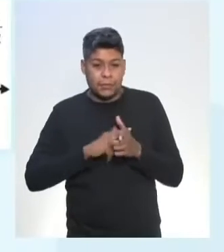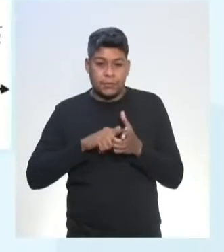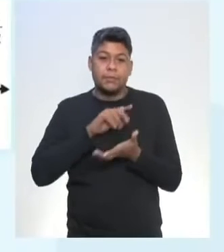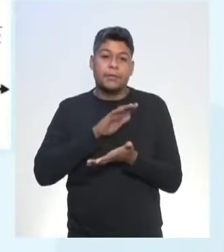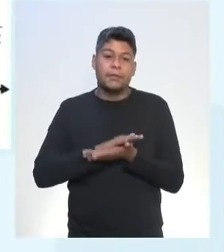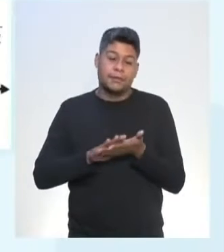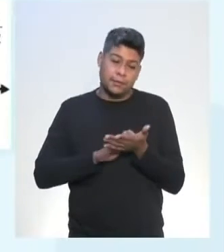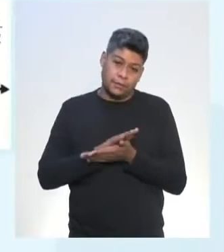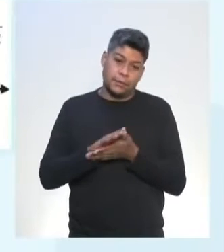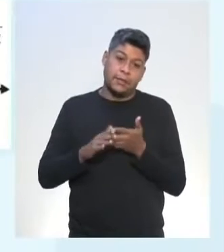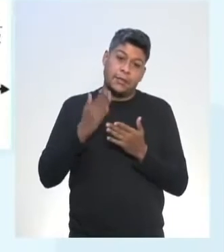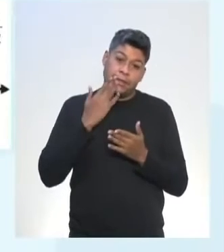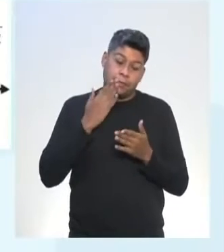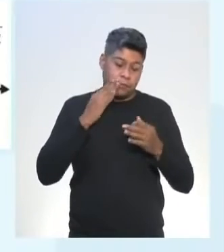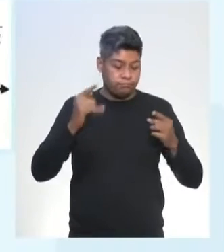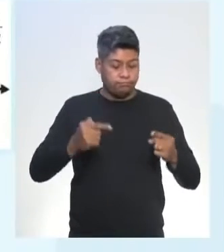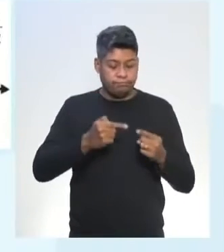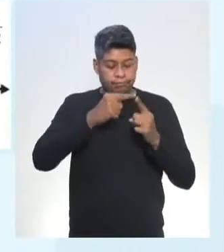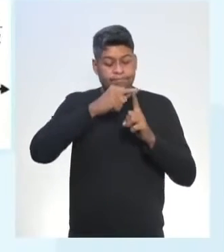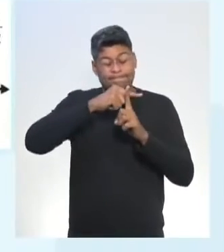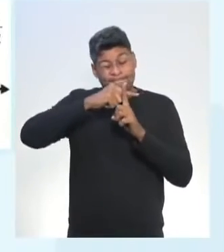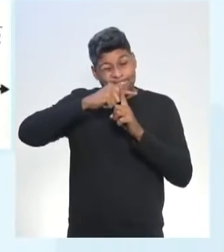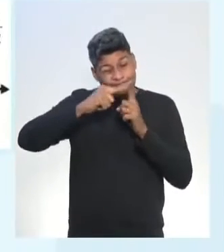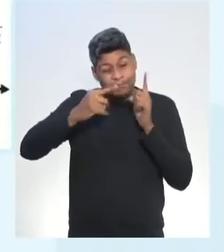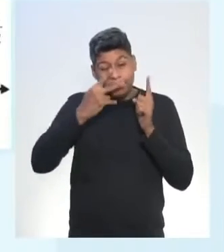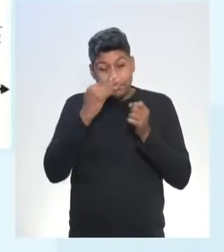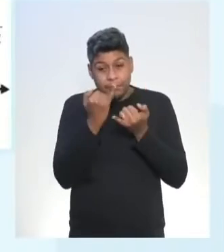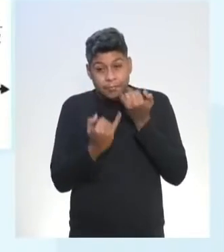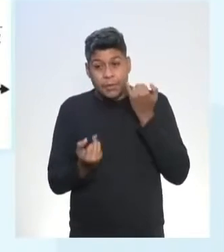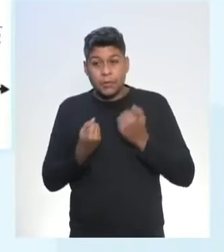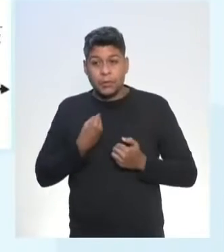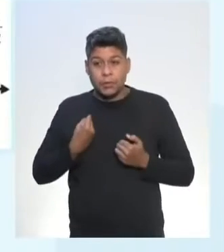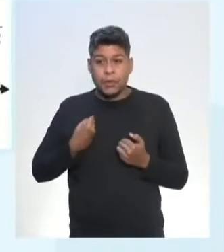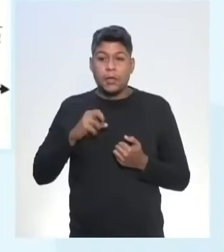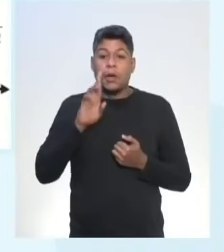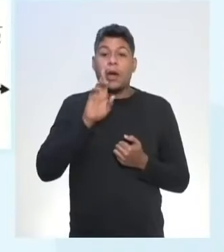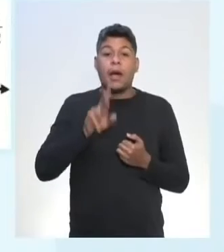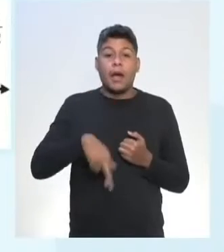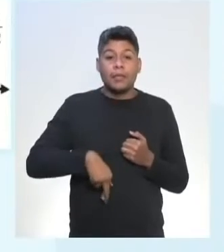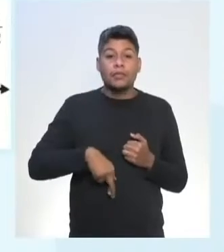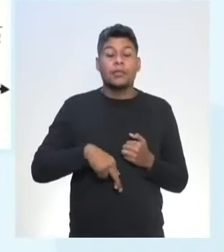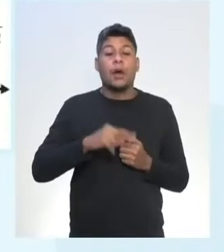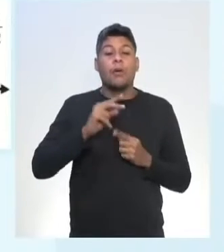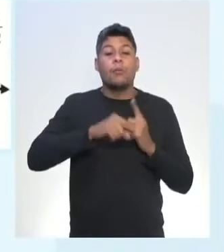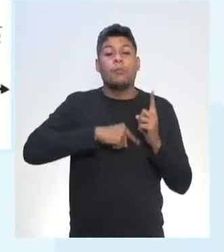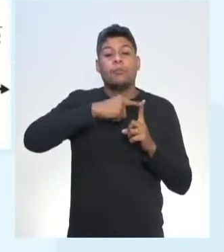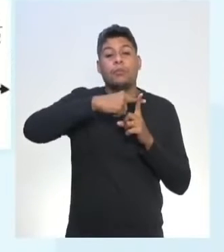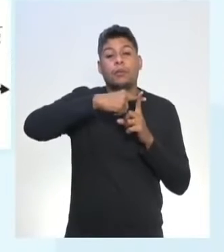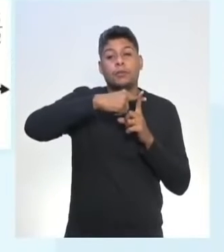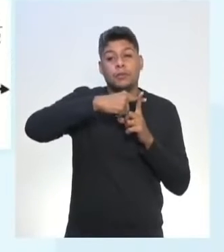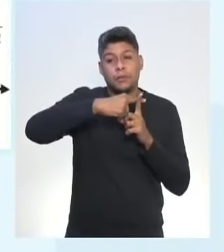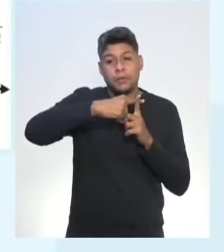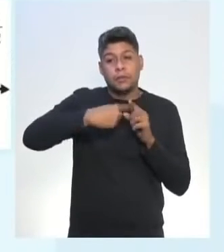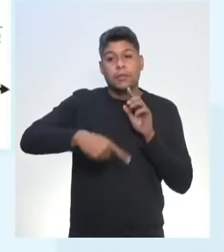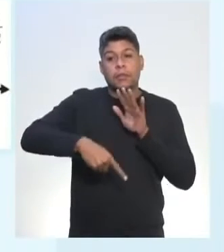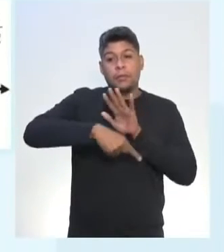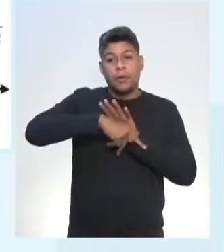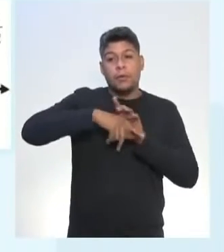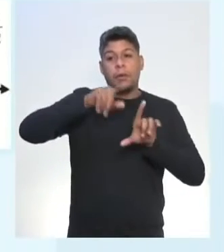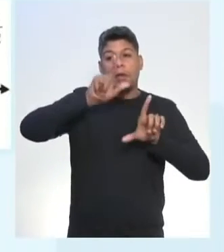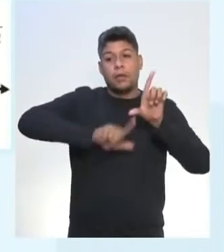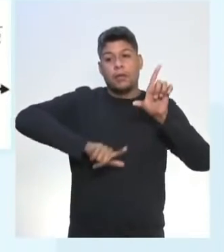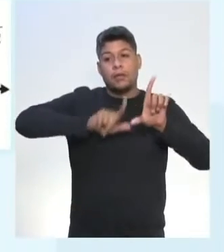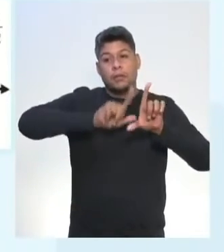muitos problemas tá então associe aproximadamente os seguintes números racionais positivos Ok as